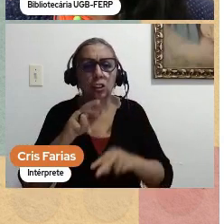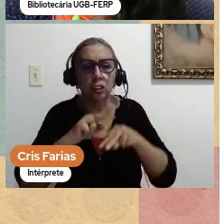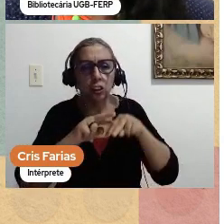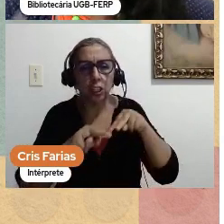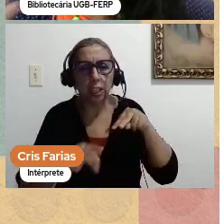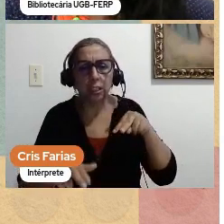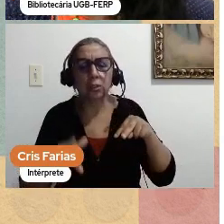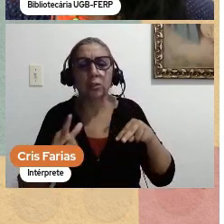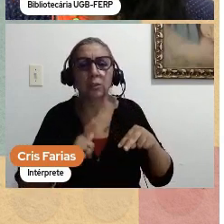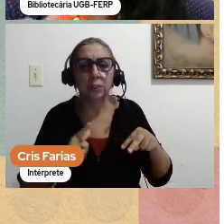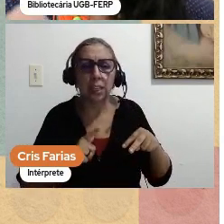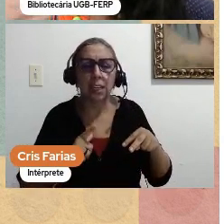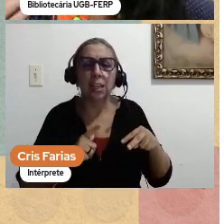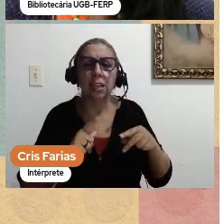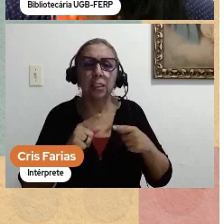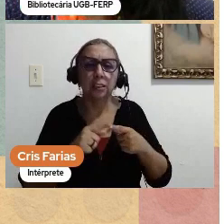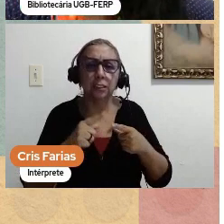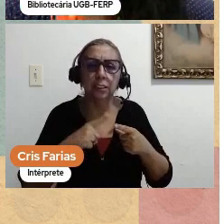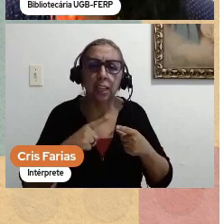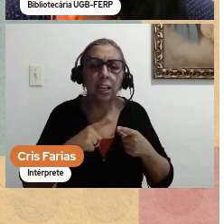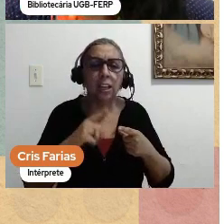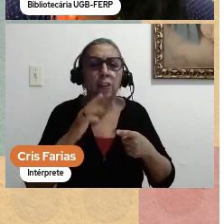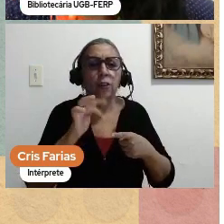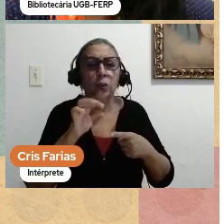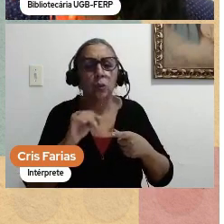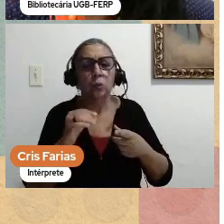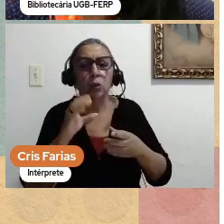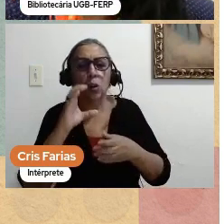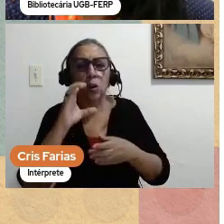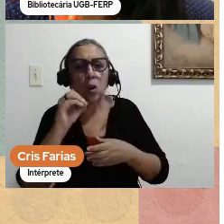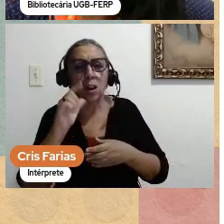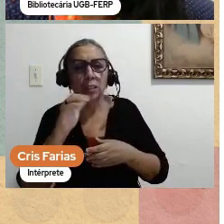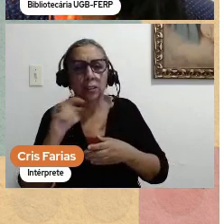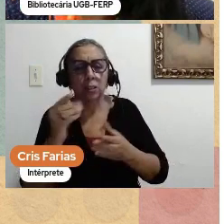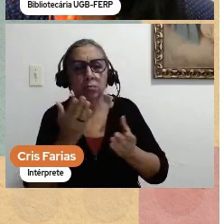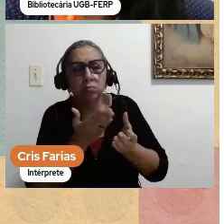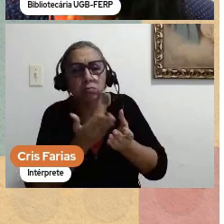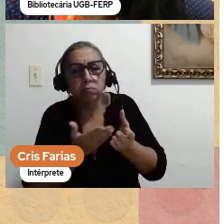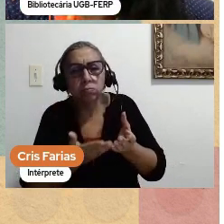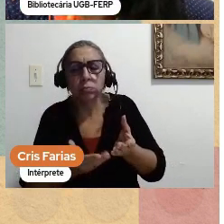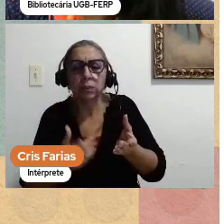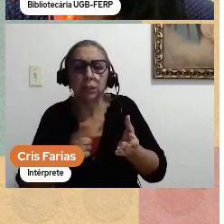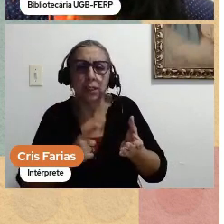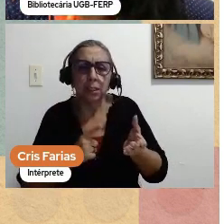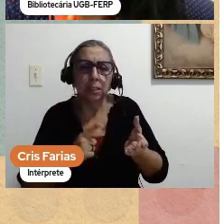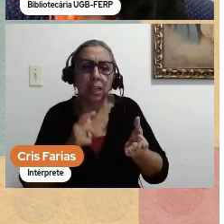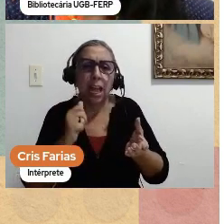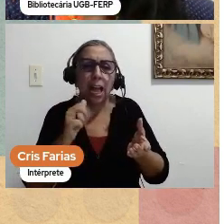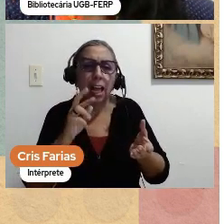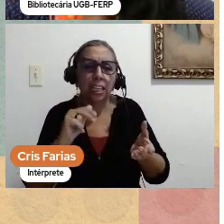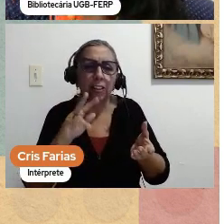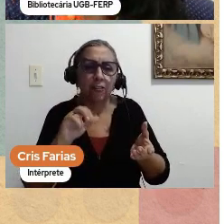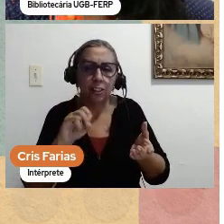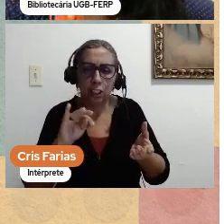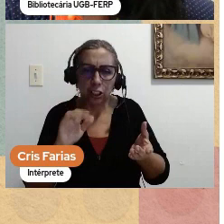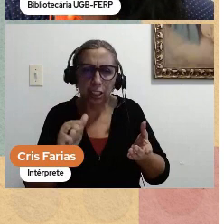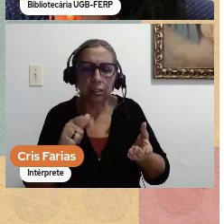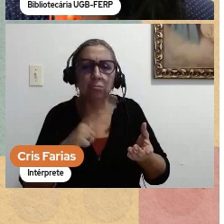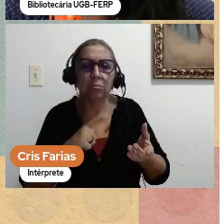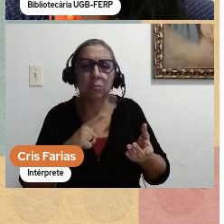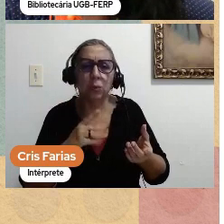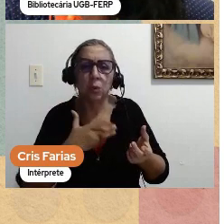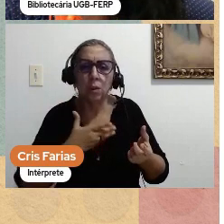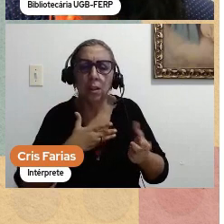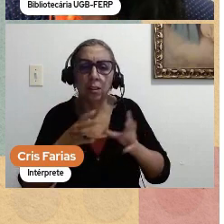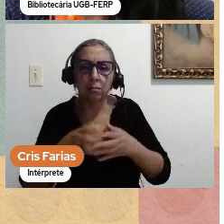de acordo com os fundos, com as coleções, né, na ordem de tratativa dos arquivistas, colegas assim,